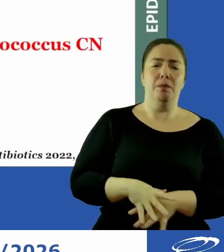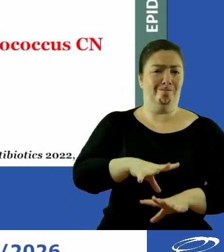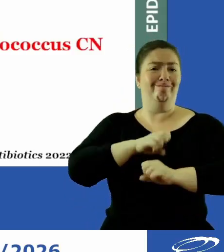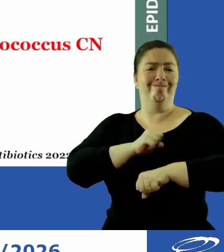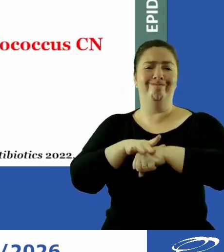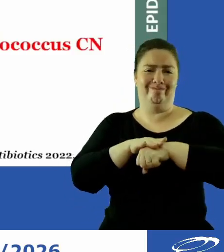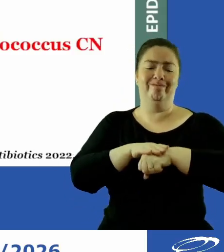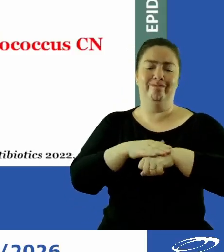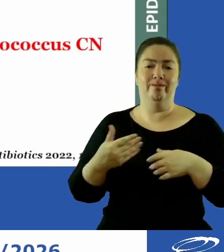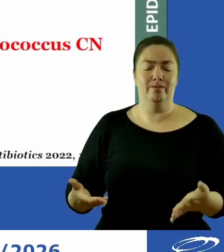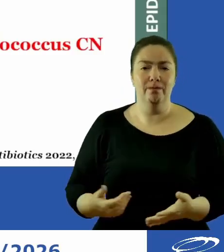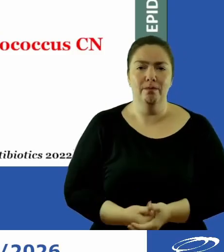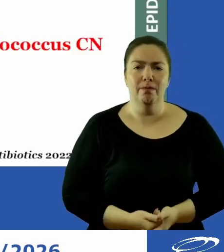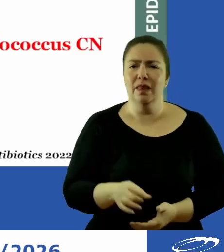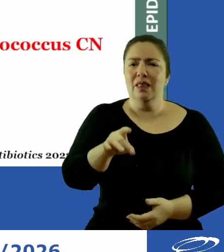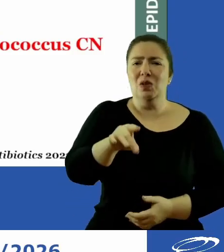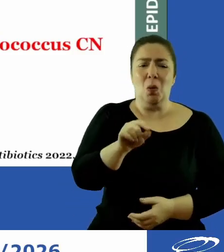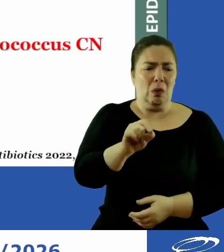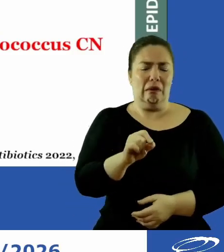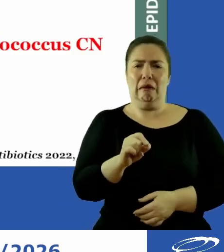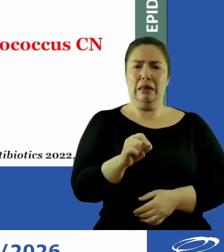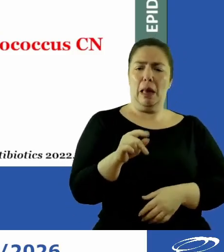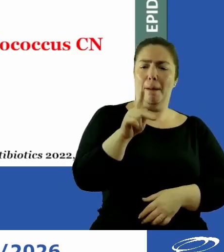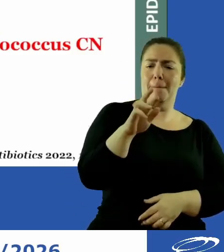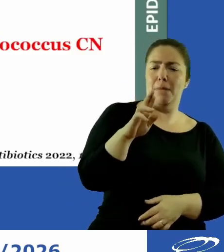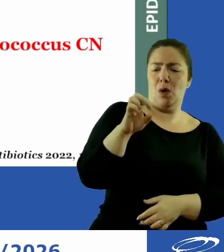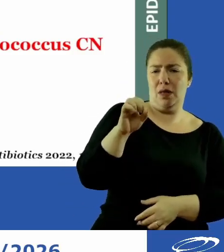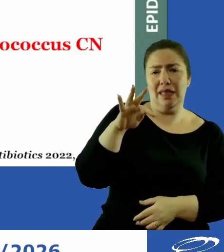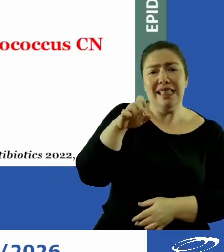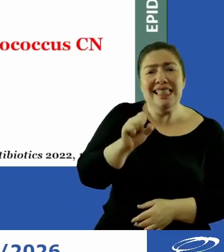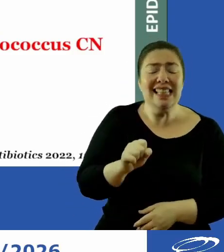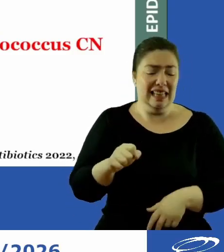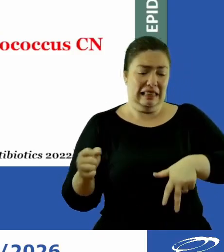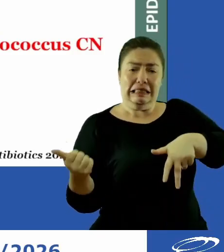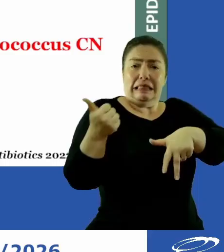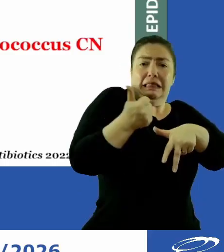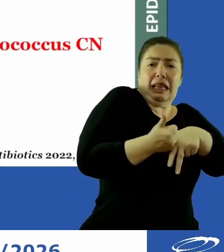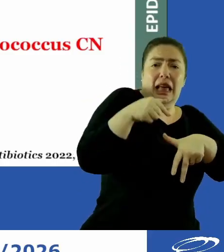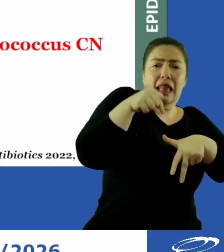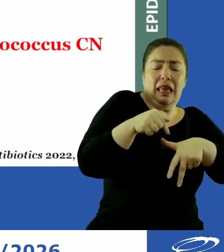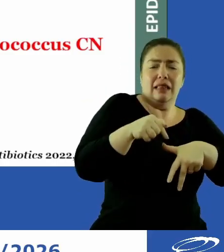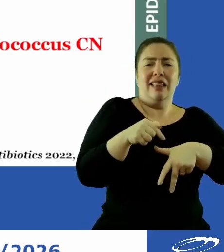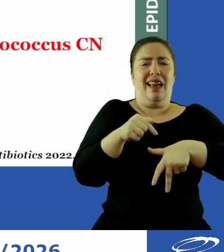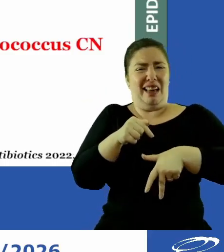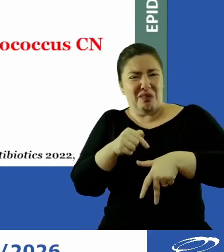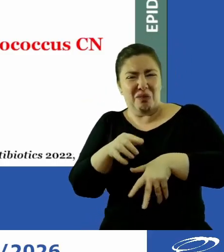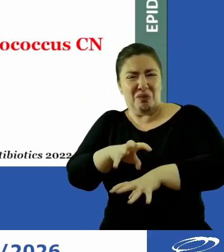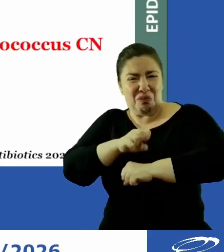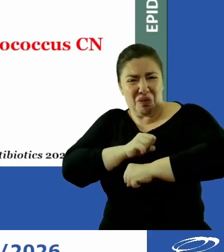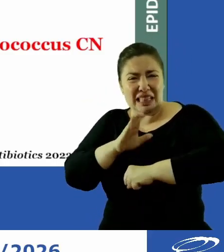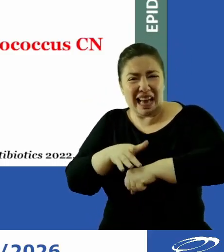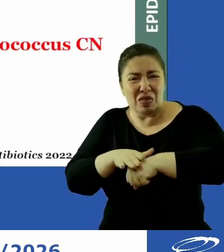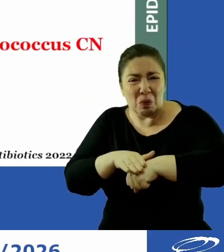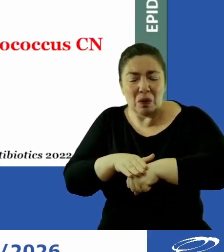são as próteses infectadas só no Brasil. Esse é um estudo, por exemplo, da Alemanha, que mostra a prevalência cada